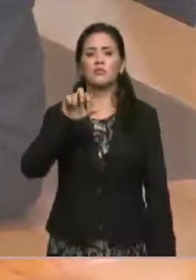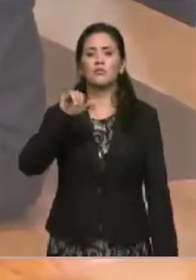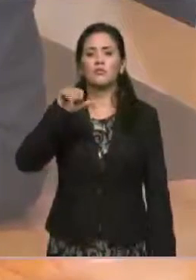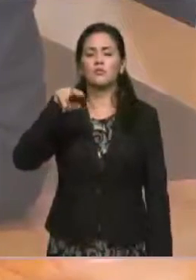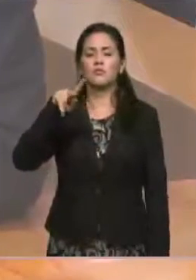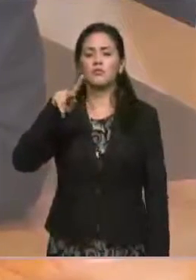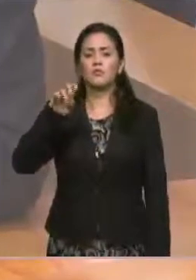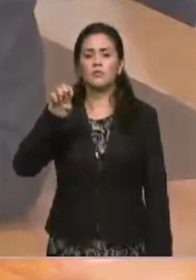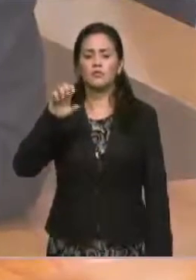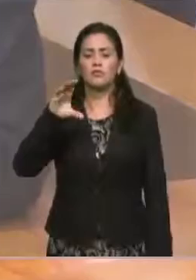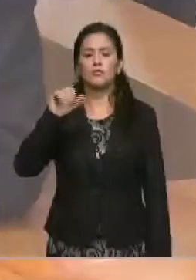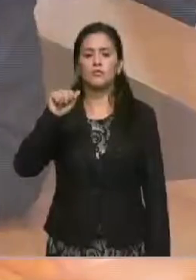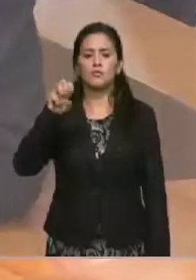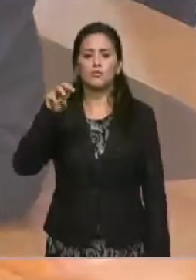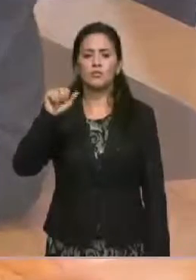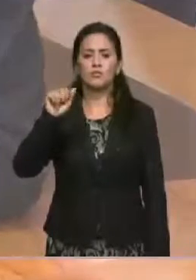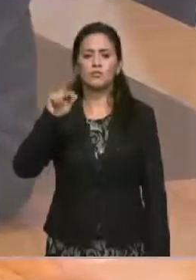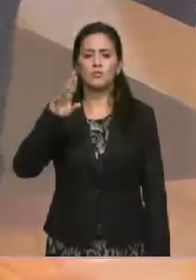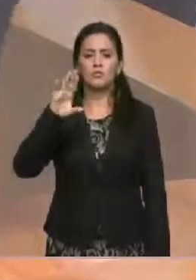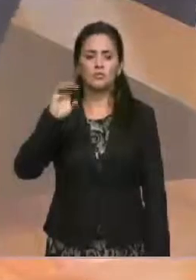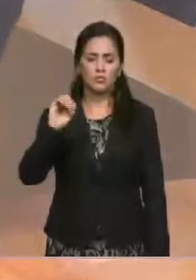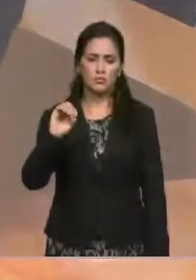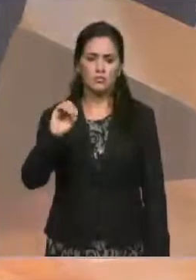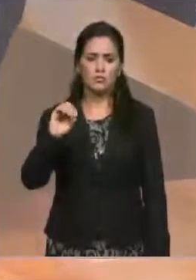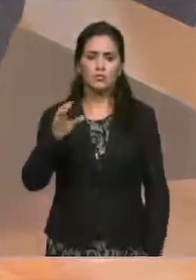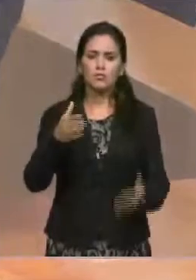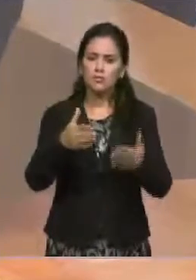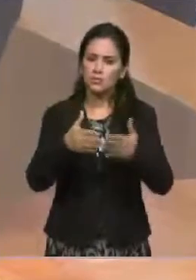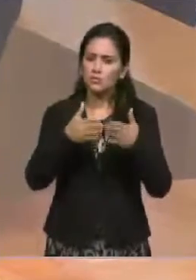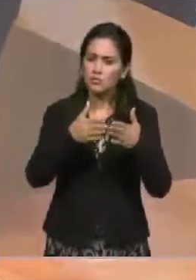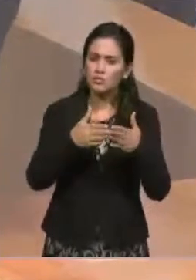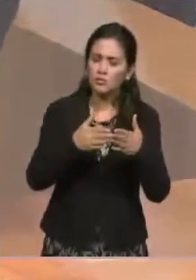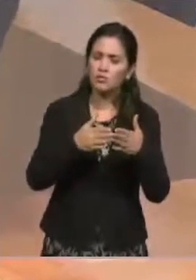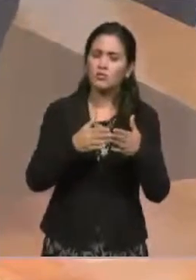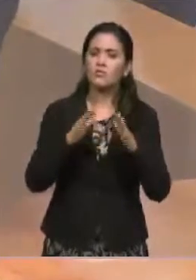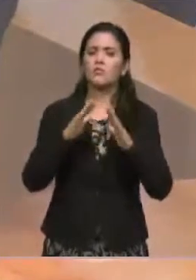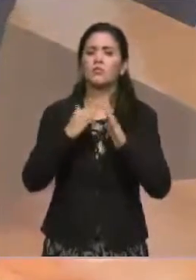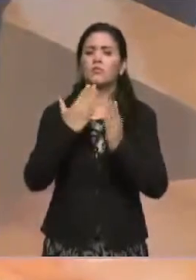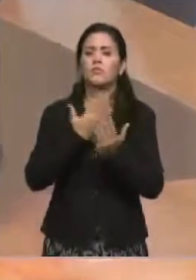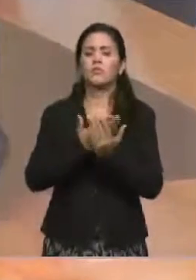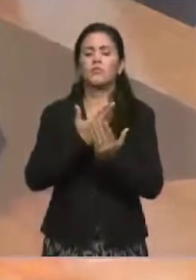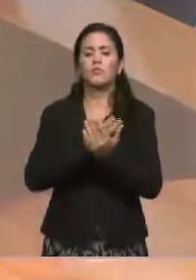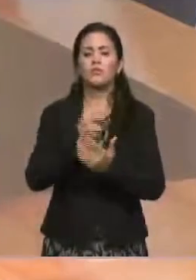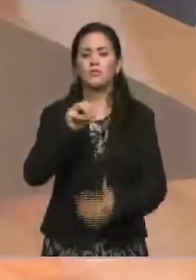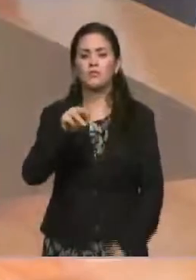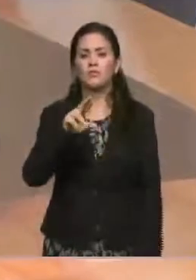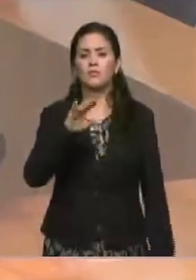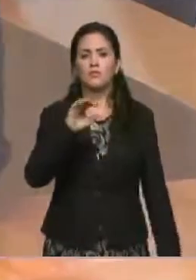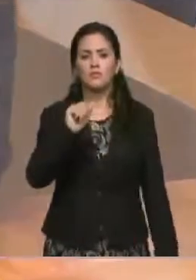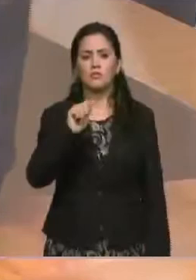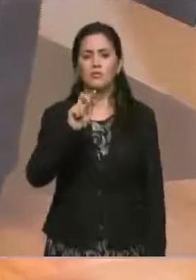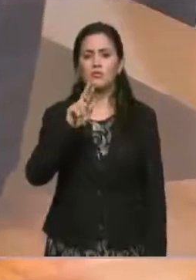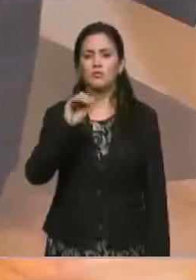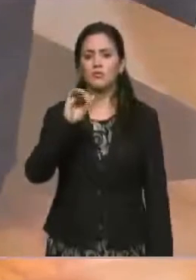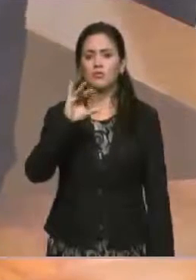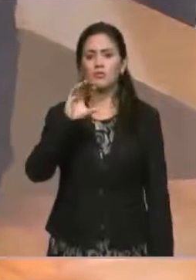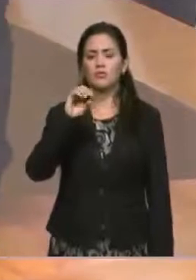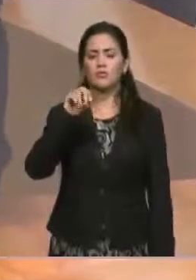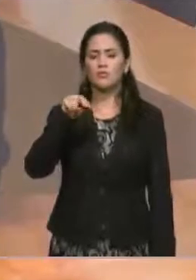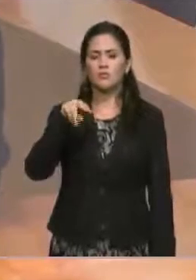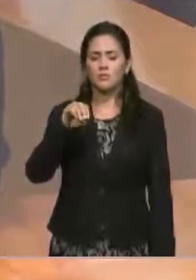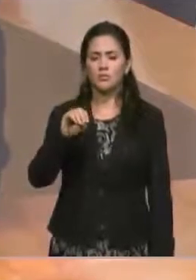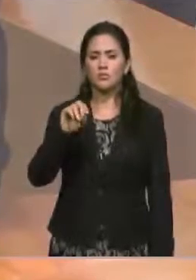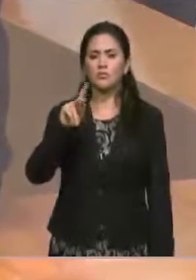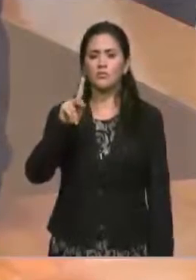a fim de pedir pela Escola Maria Graciano Pinto Costa, localizado no bairro Nova